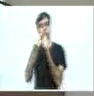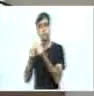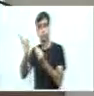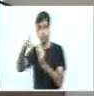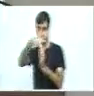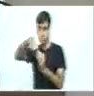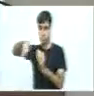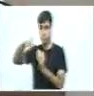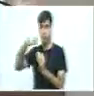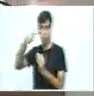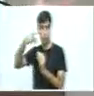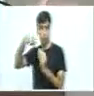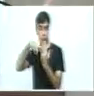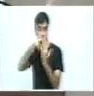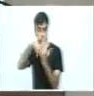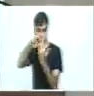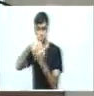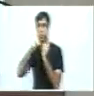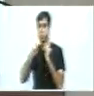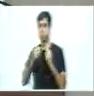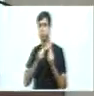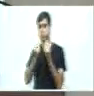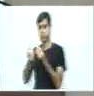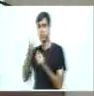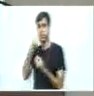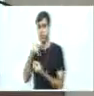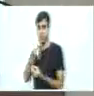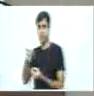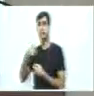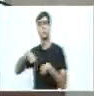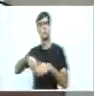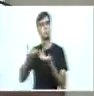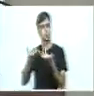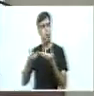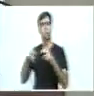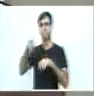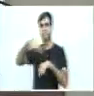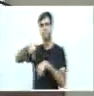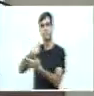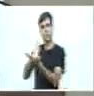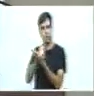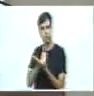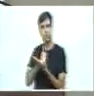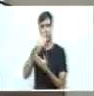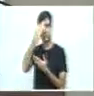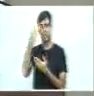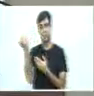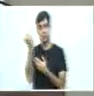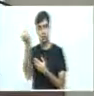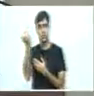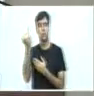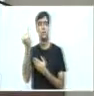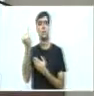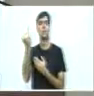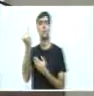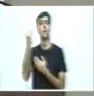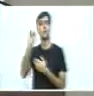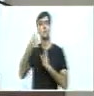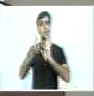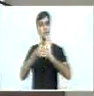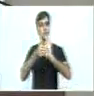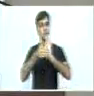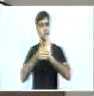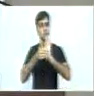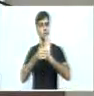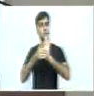vossas excelências. Vou deixar aí com a nossa presidente, esperamos o apoio de todos. A gente sabe que, para o encaminhamento de uma